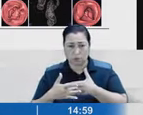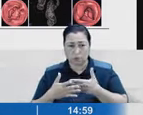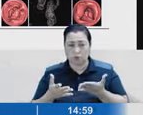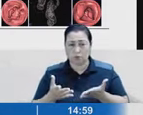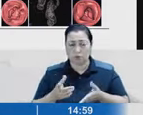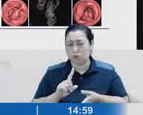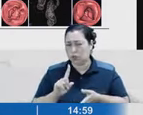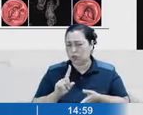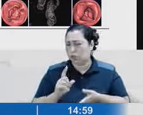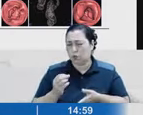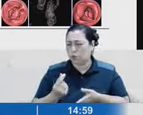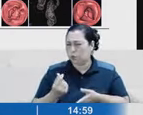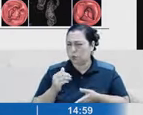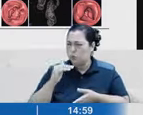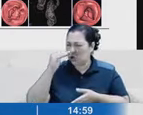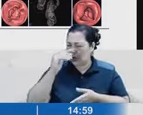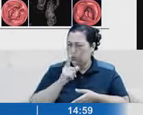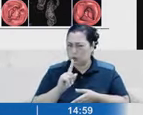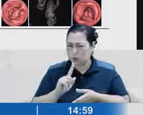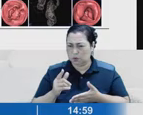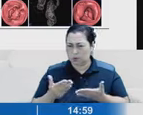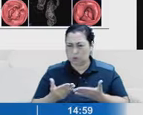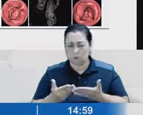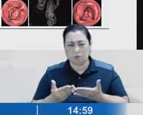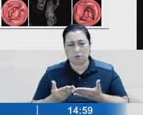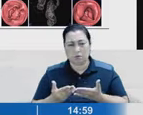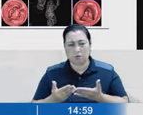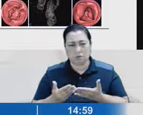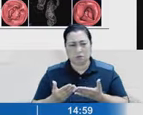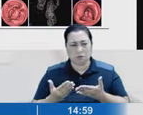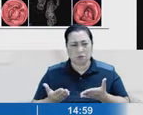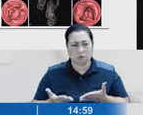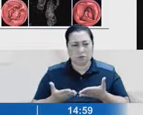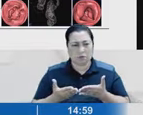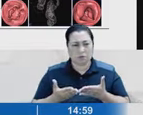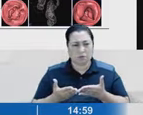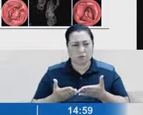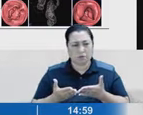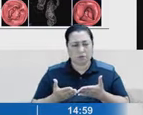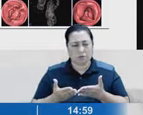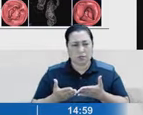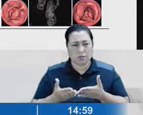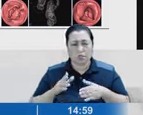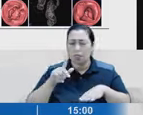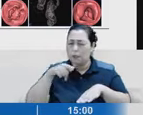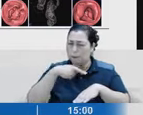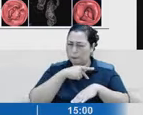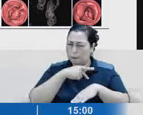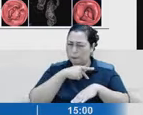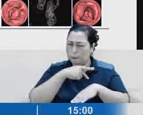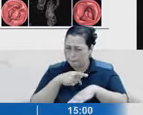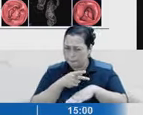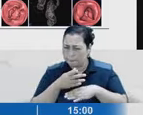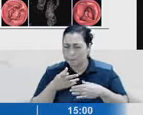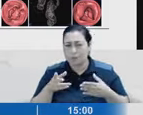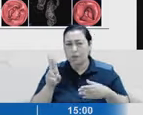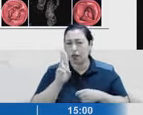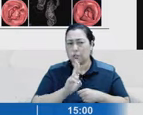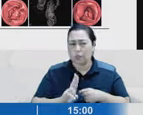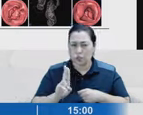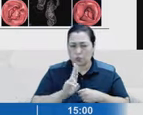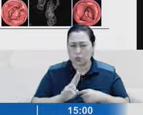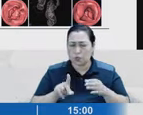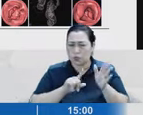tão alto, né? Ele é menos custoso, né? E em grandes países, em vários países, ele é usado